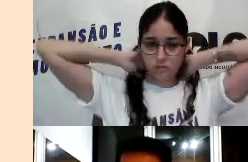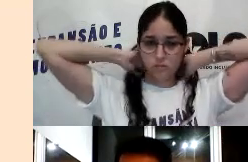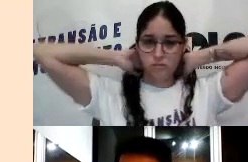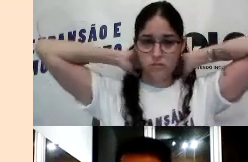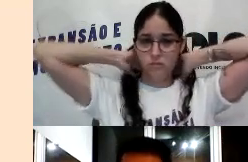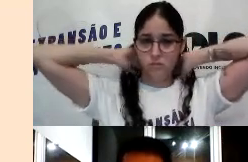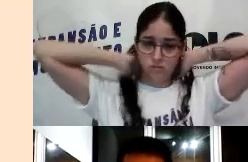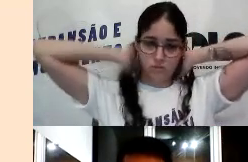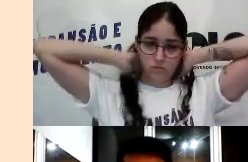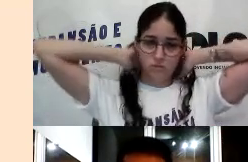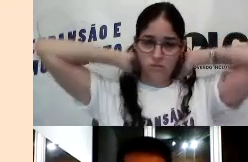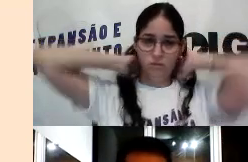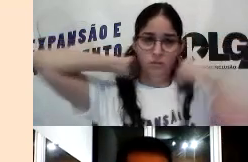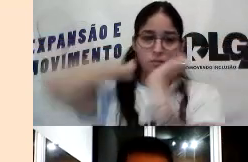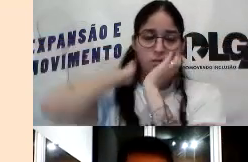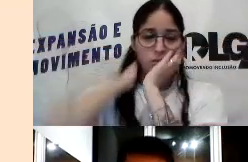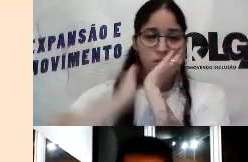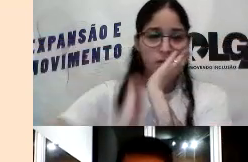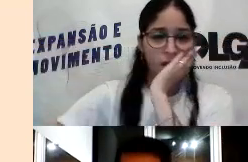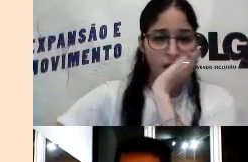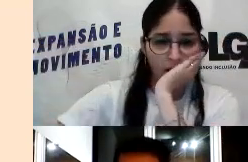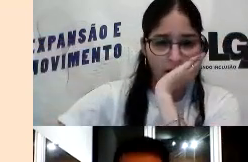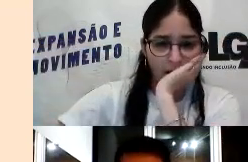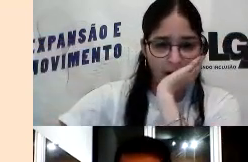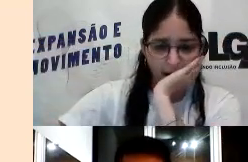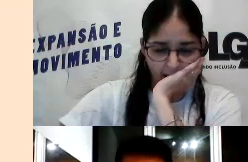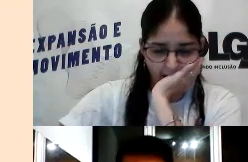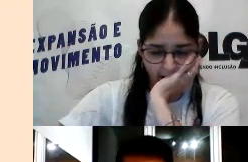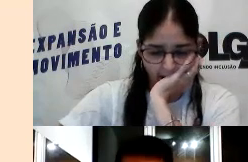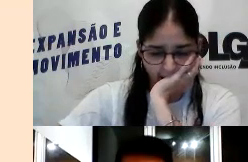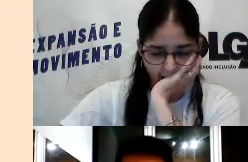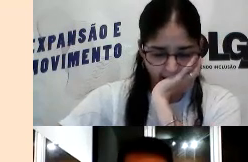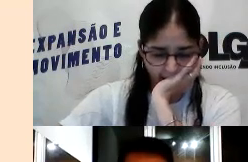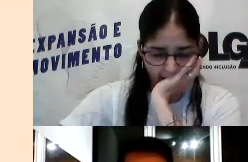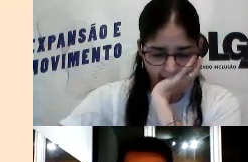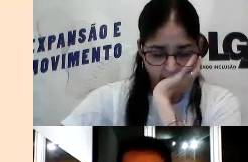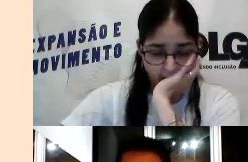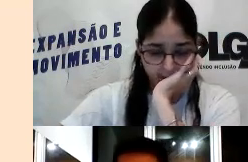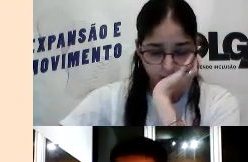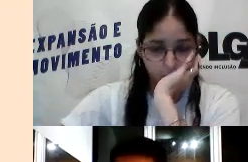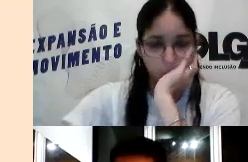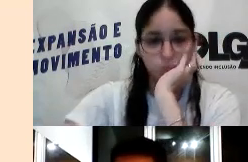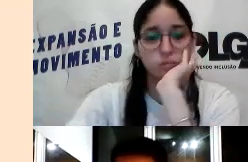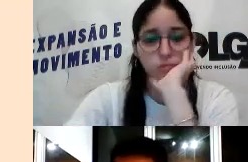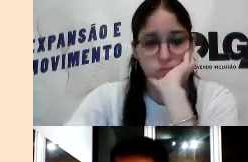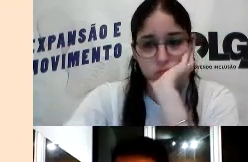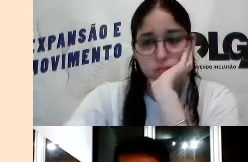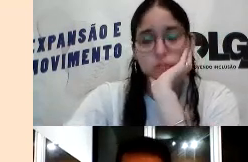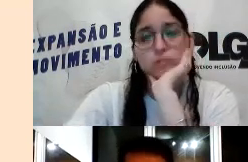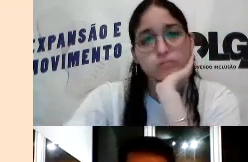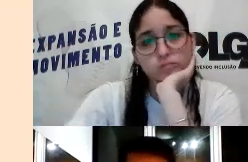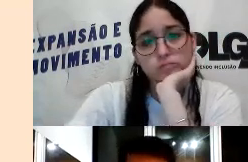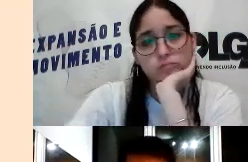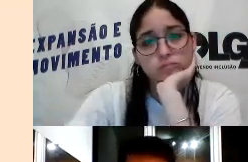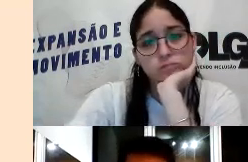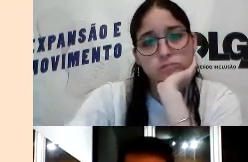um local privativo, um local silencioso, um local que não entra e sai pessoas, é o melhor local para se comunicar